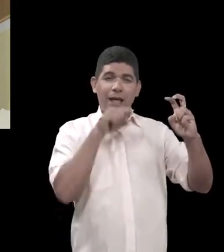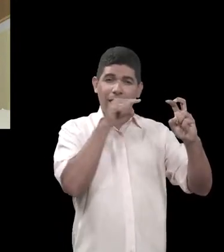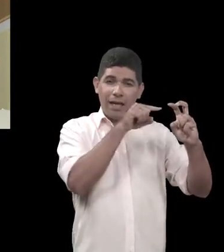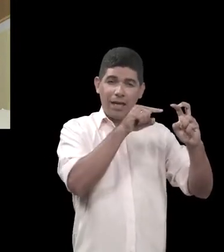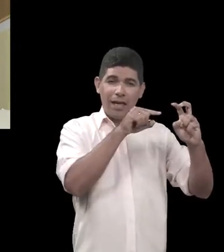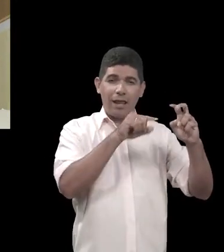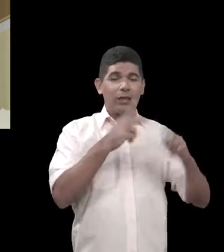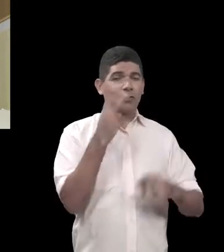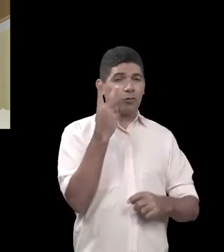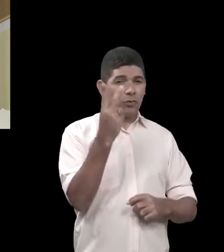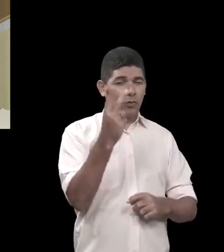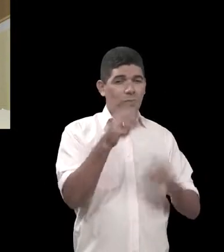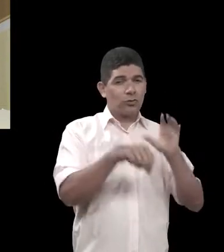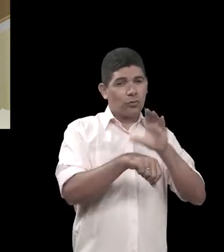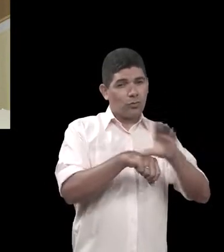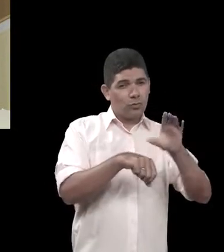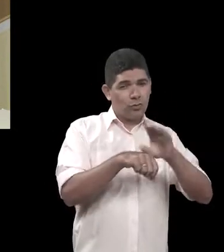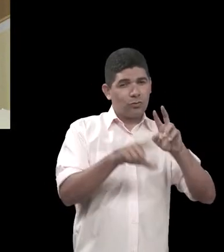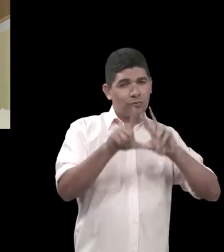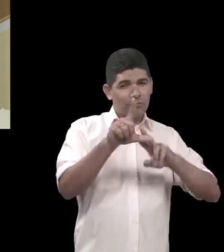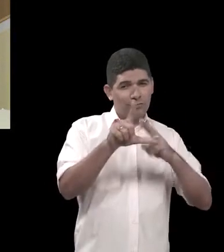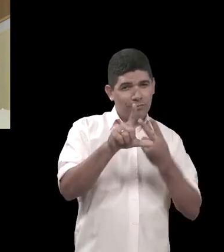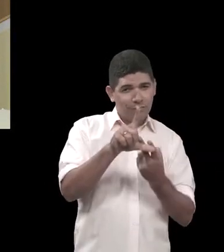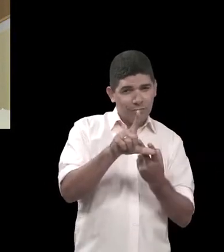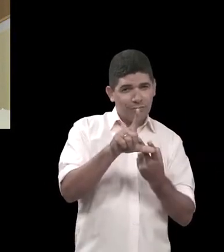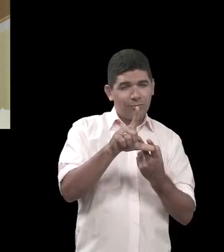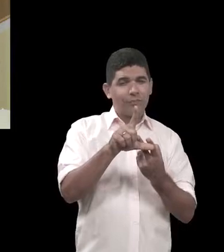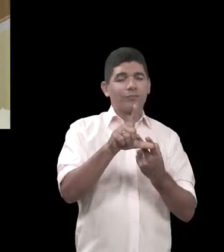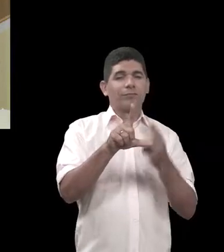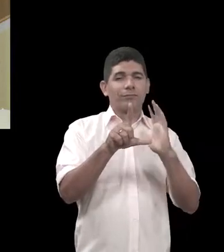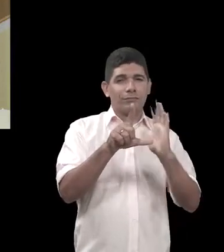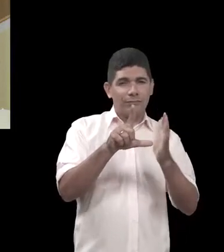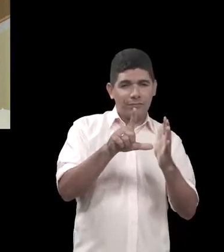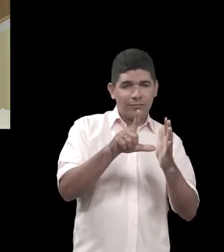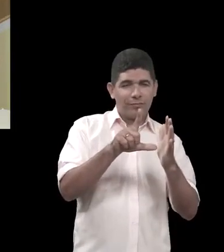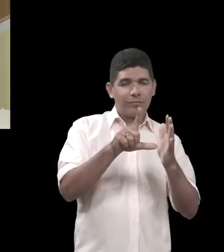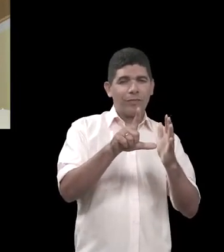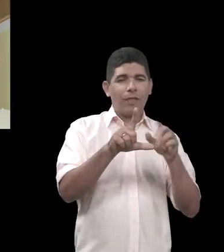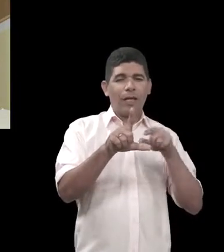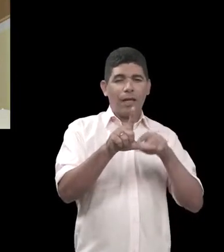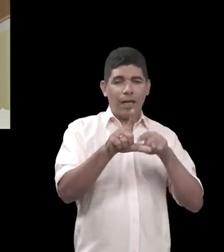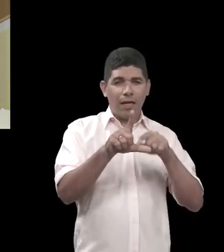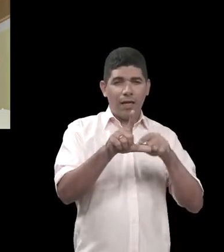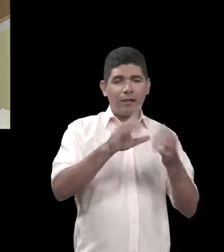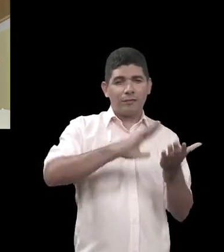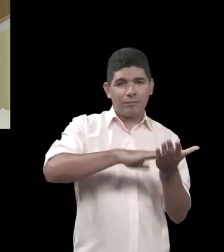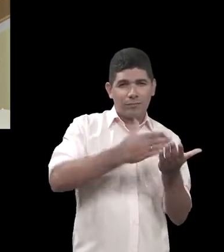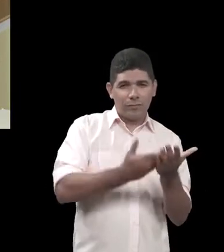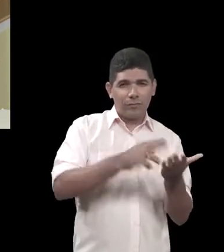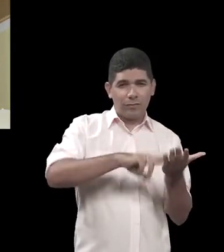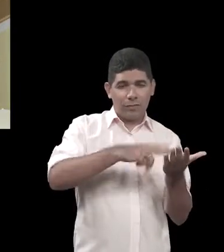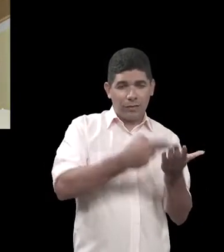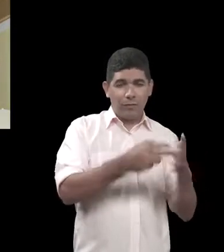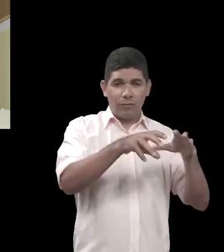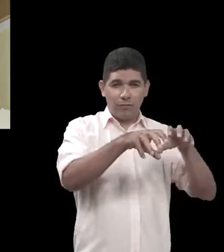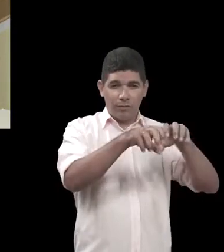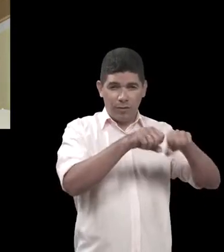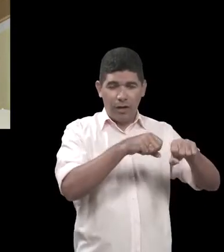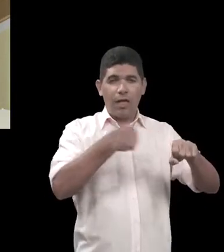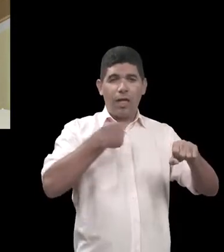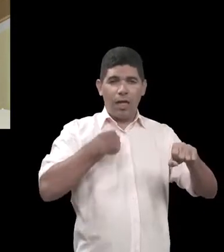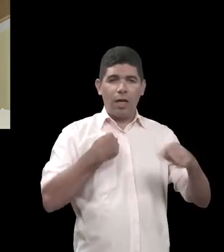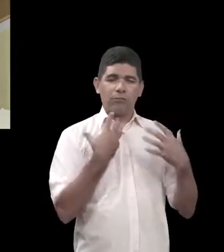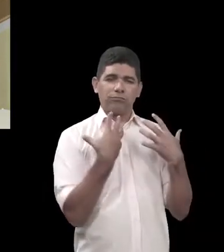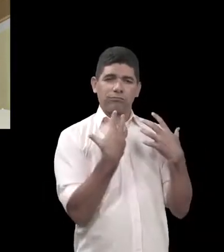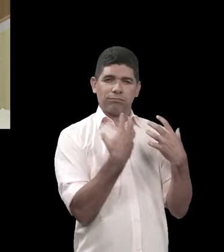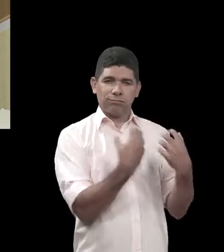bacharelado. E aí o bacharelado voltado para a formação de tradutores e intérpretes de língua de sinais, eu me candidatei, fiz o curso, né,